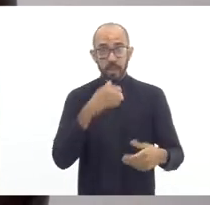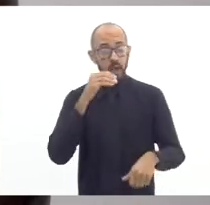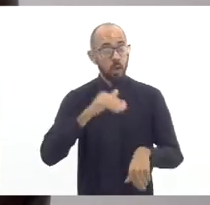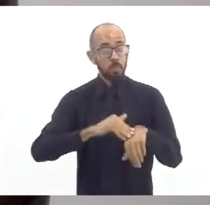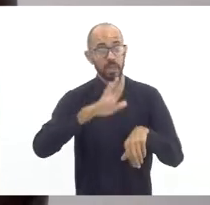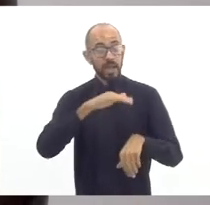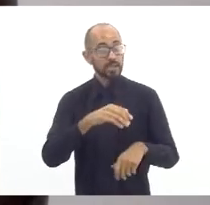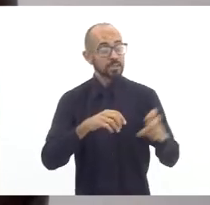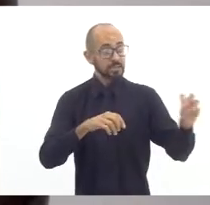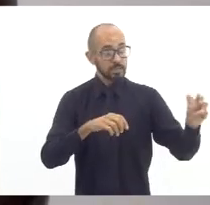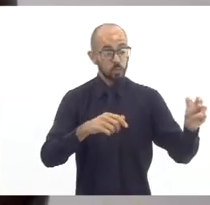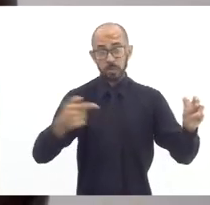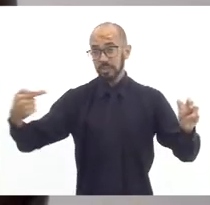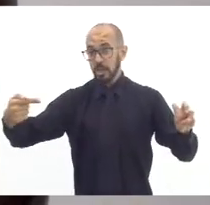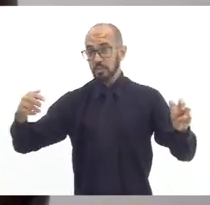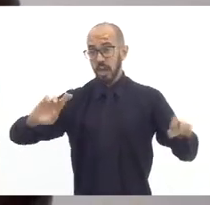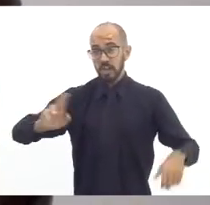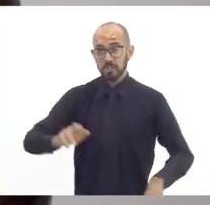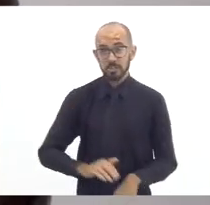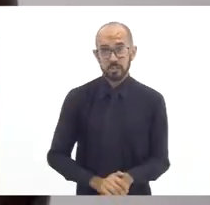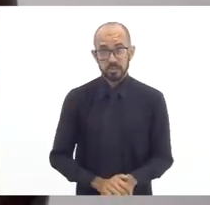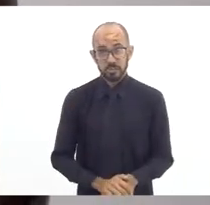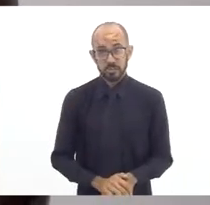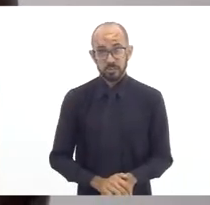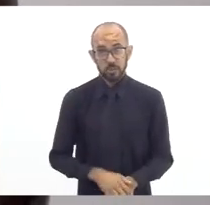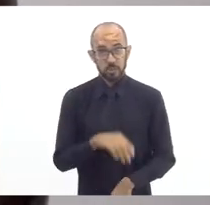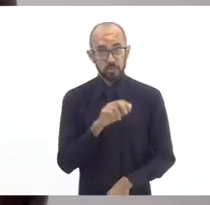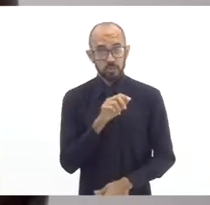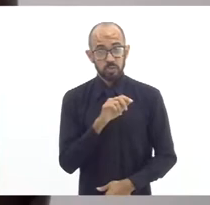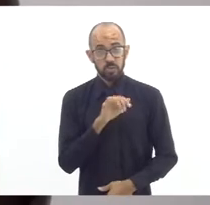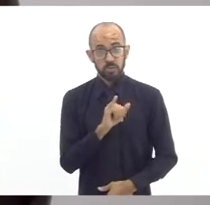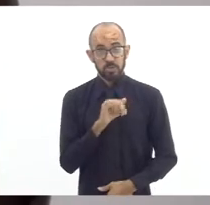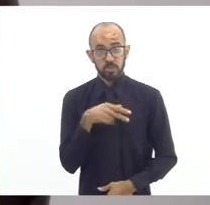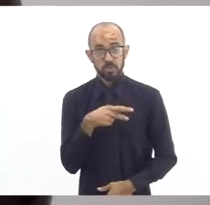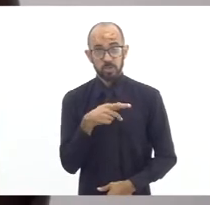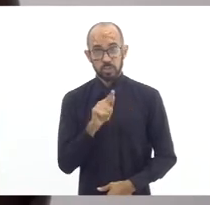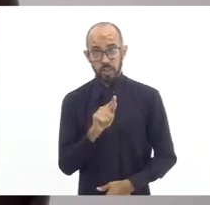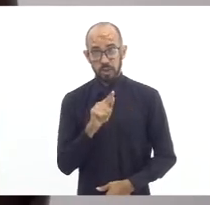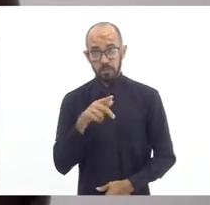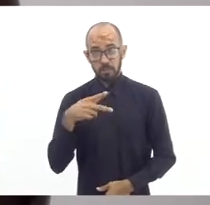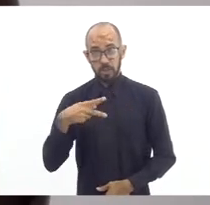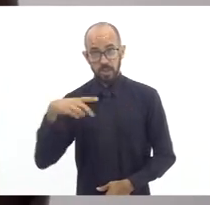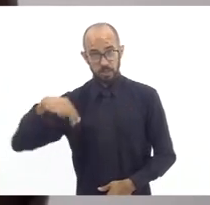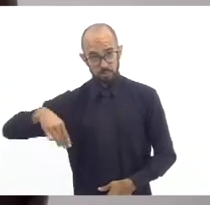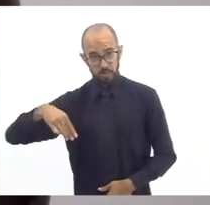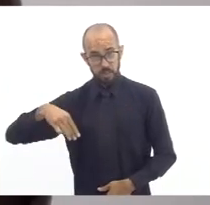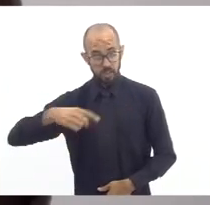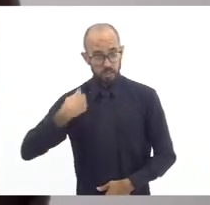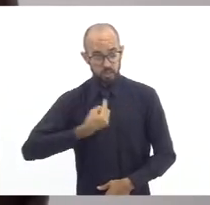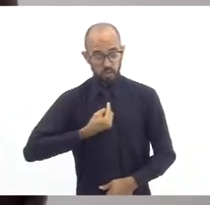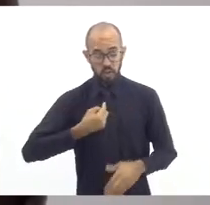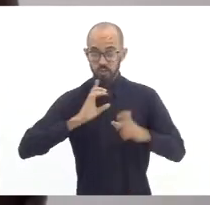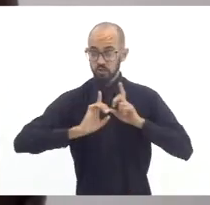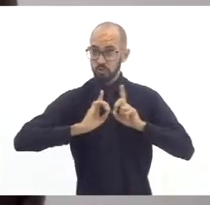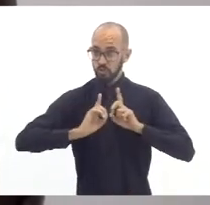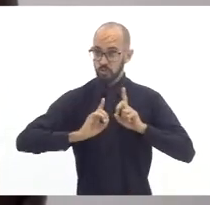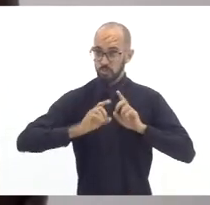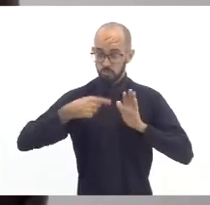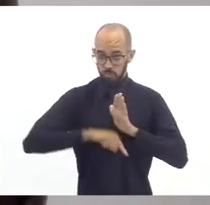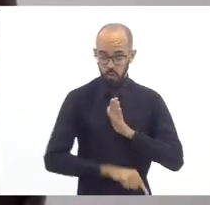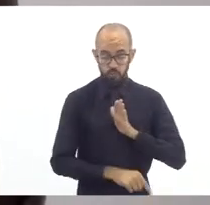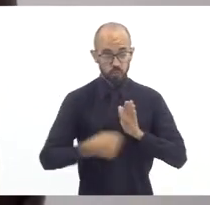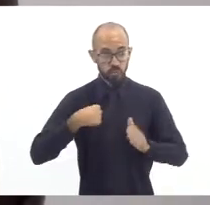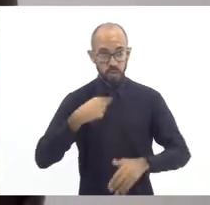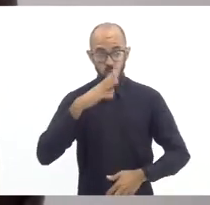para R$7,00 para o indexador do GPM. E nós aqui, na primeira audiência, nós discutimos essa questão a fundo, que era um